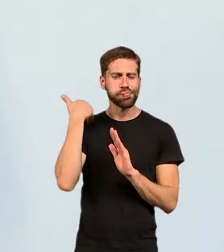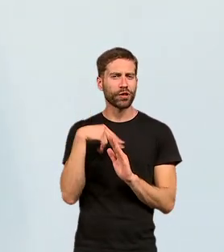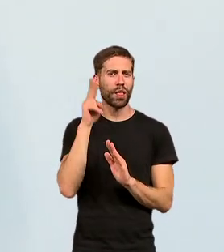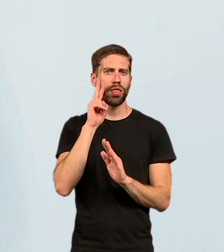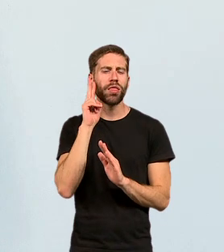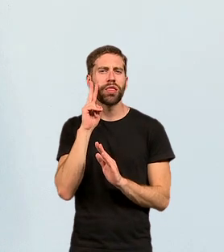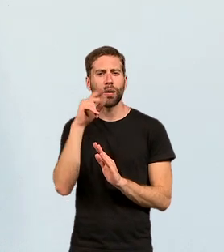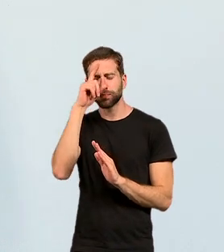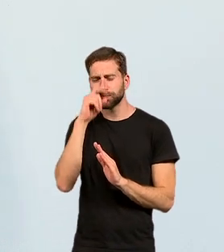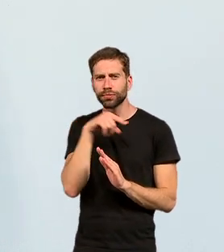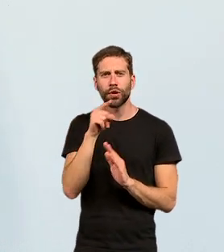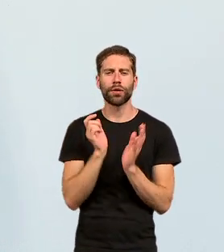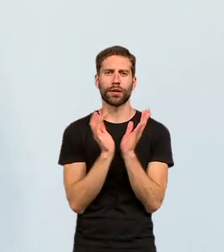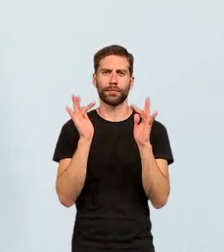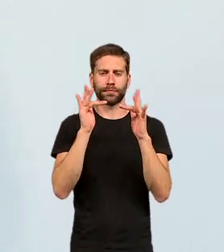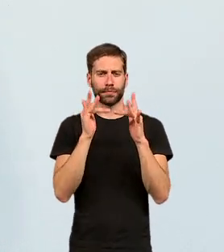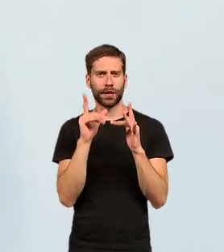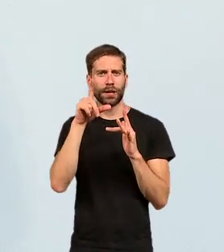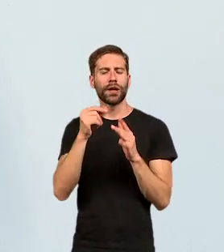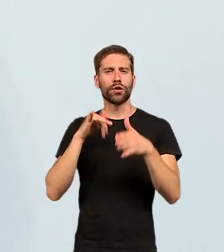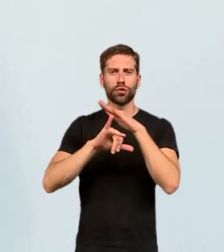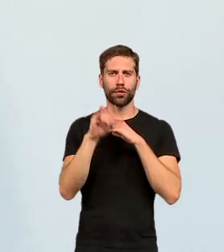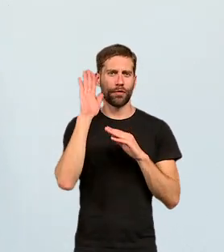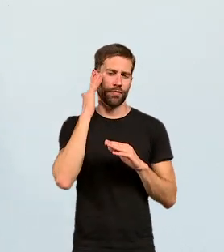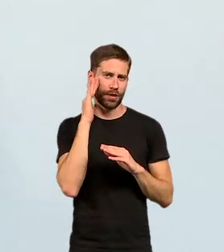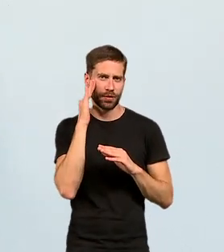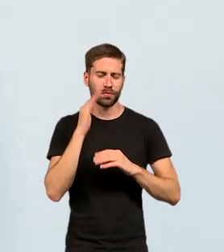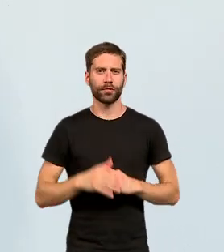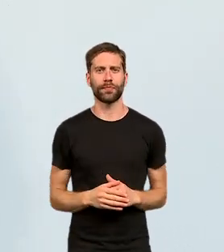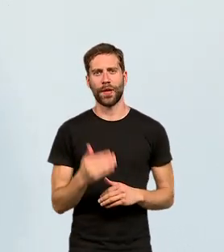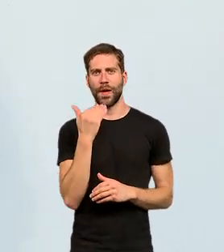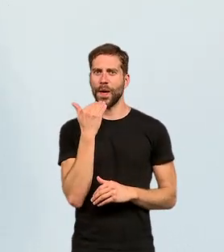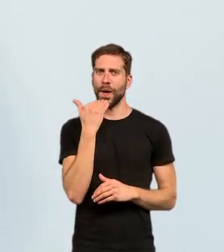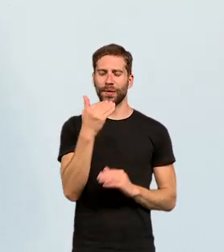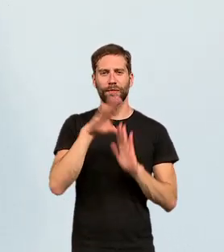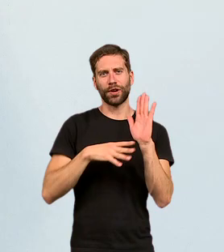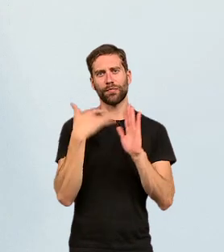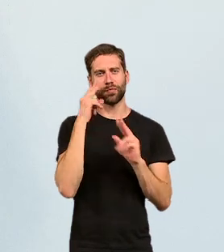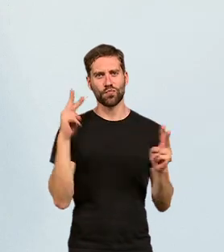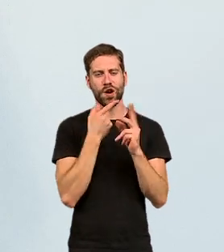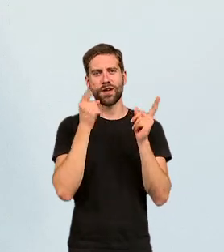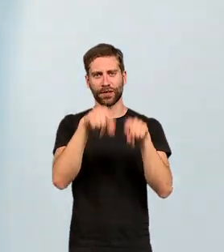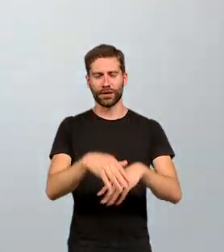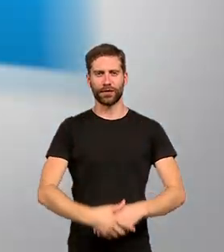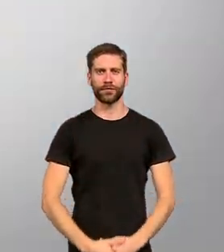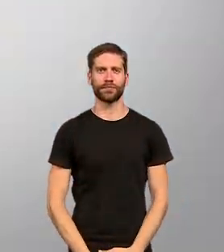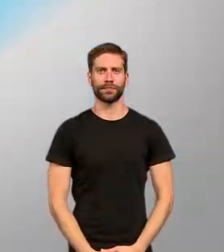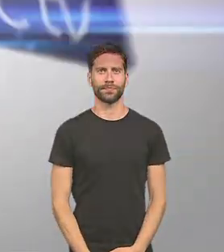emissões online nos canais da RTP e da ESEC TV. Marcamos encontro já no próximo programa. Até lá!